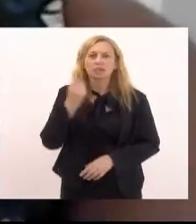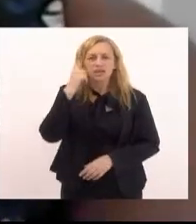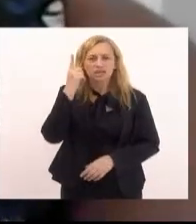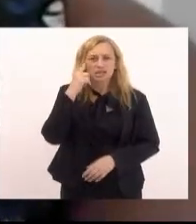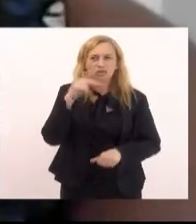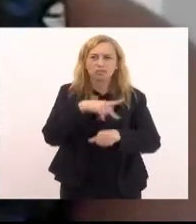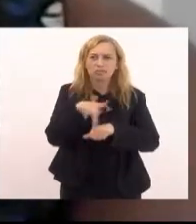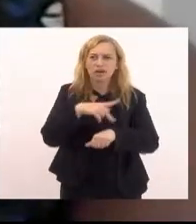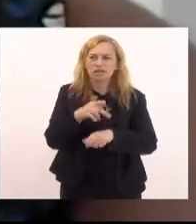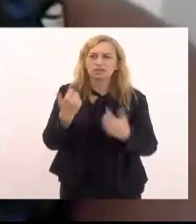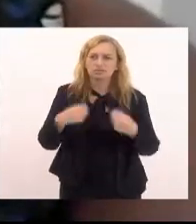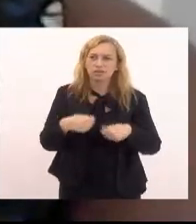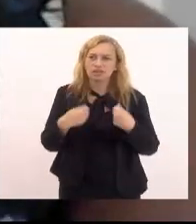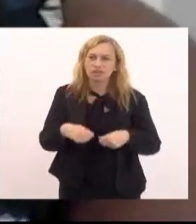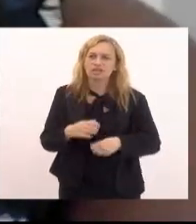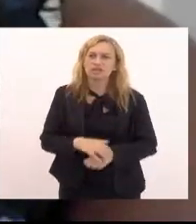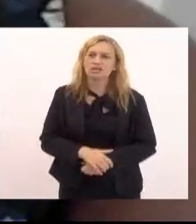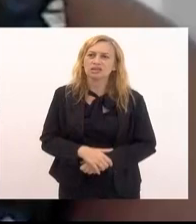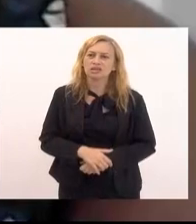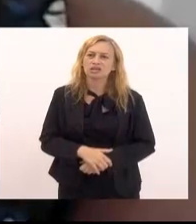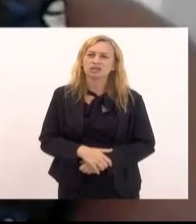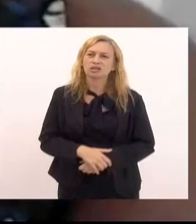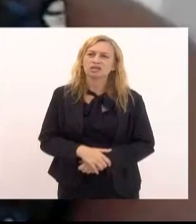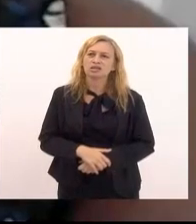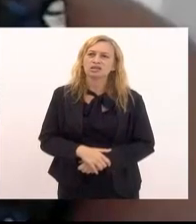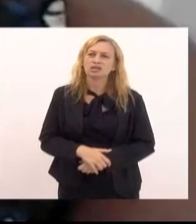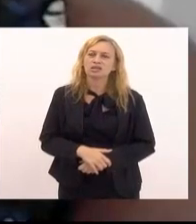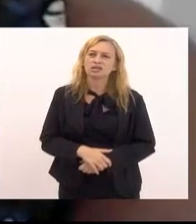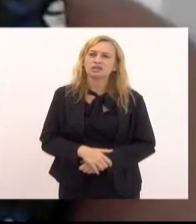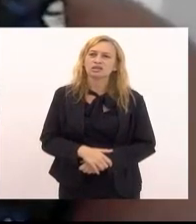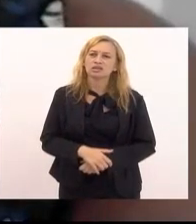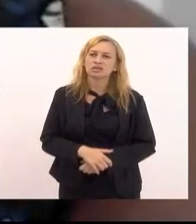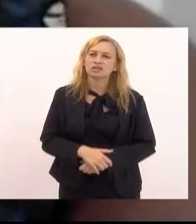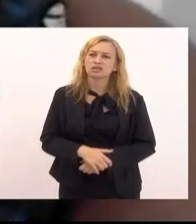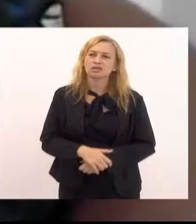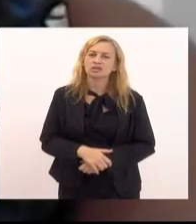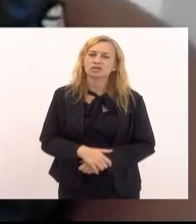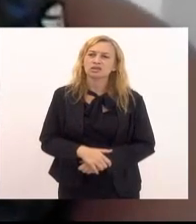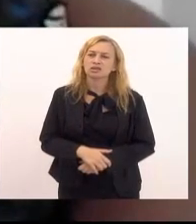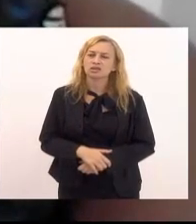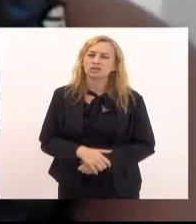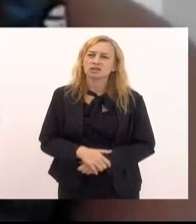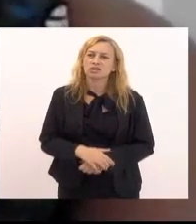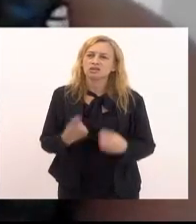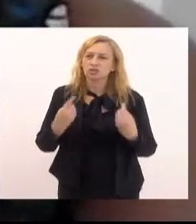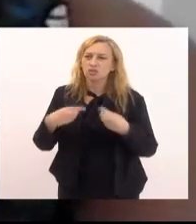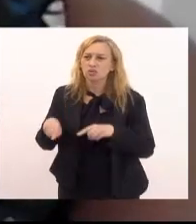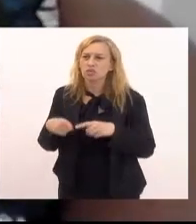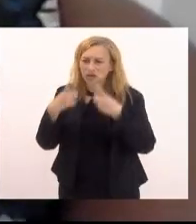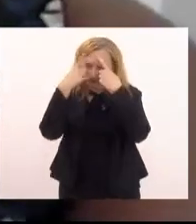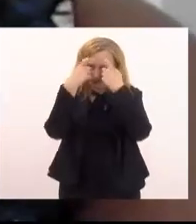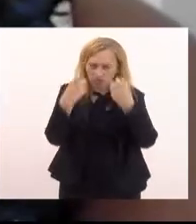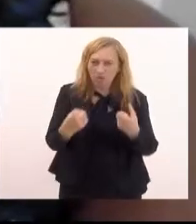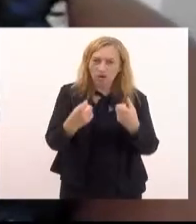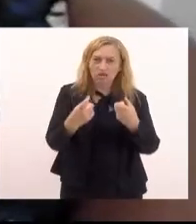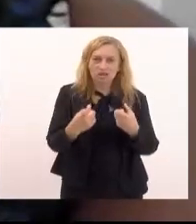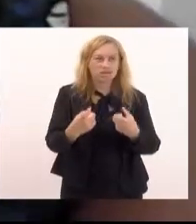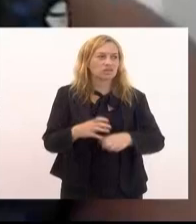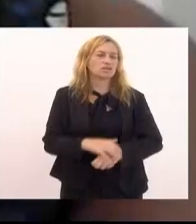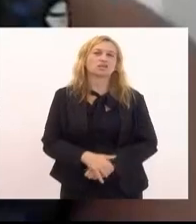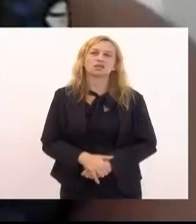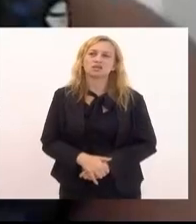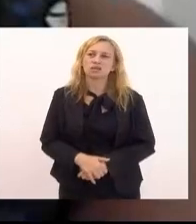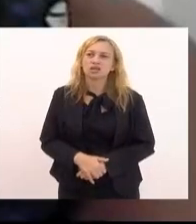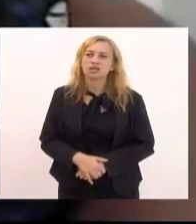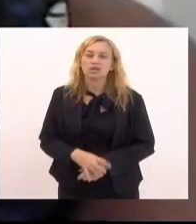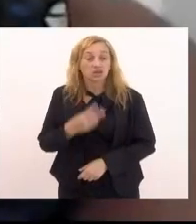país precisa se debruçar sobre a extrema violência, a extrema brutalidade com que trata